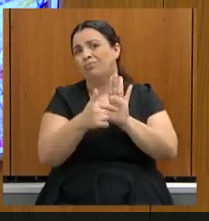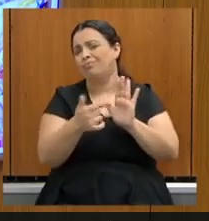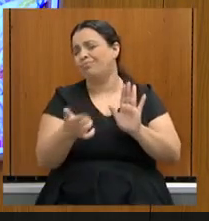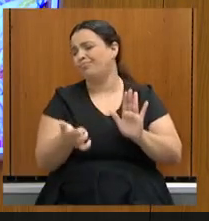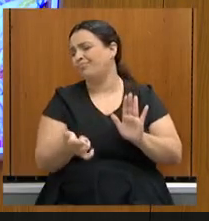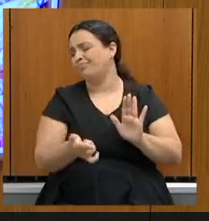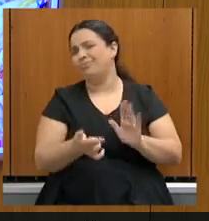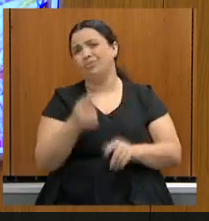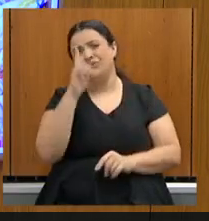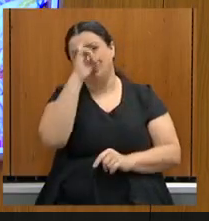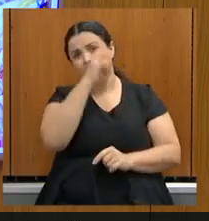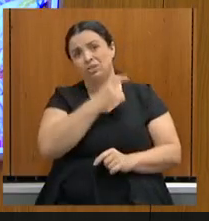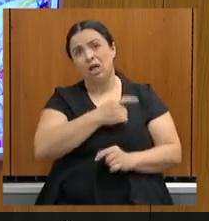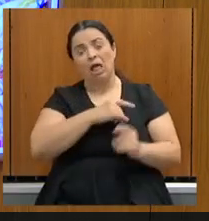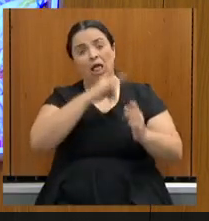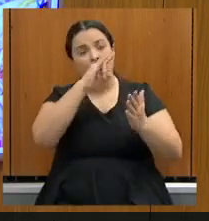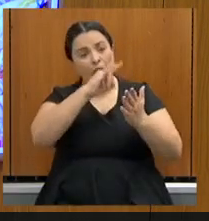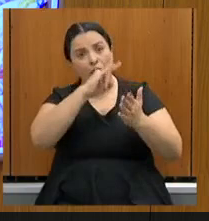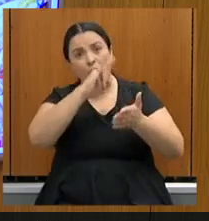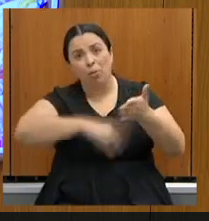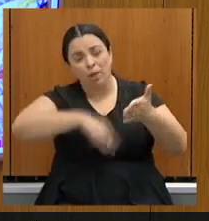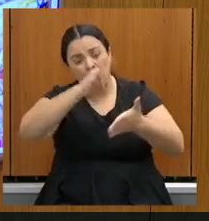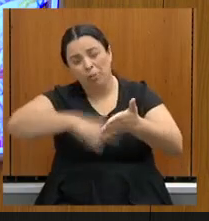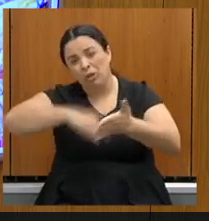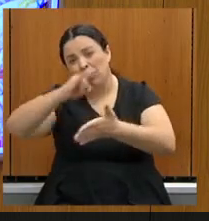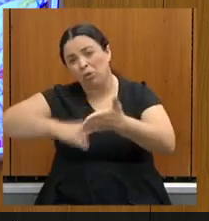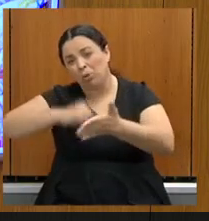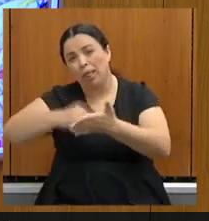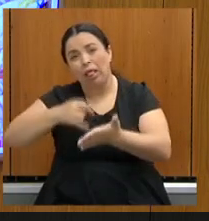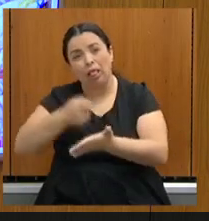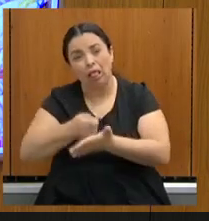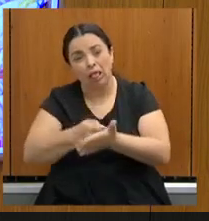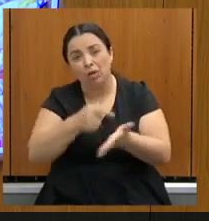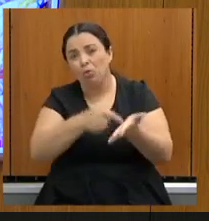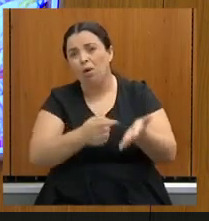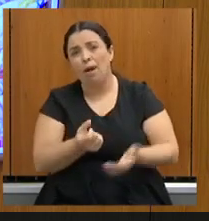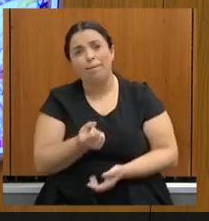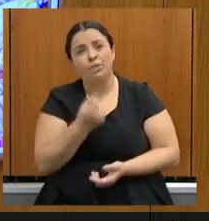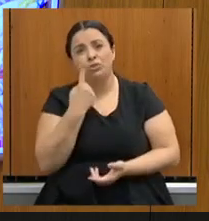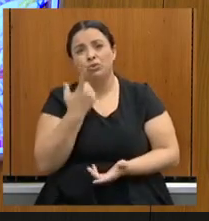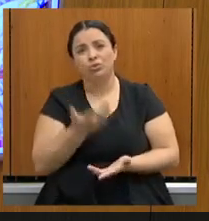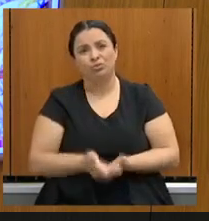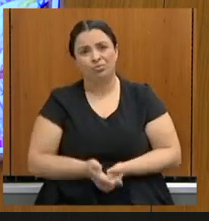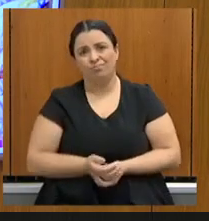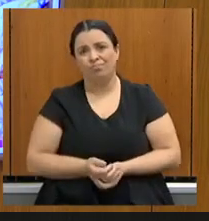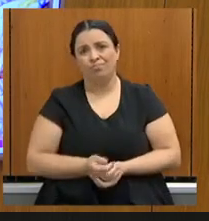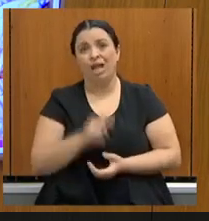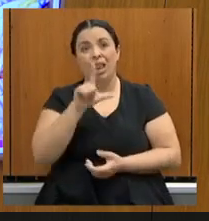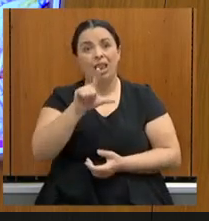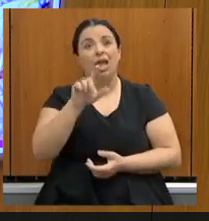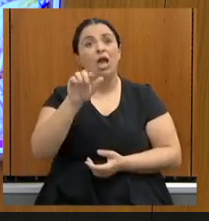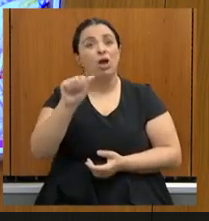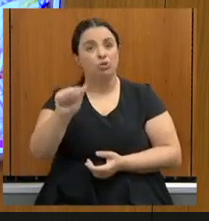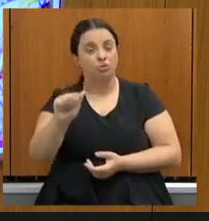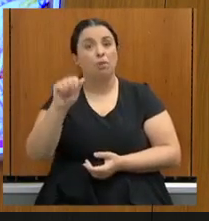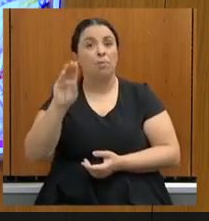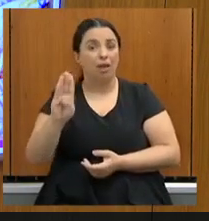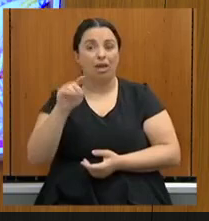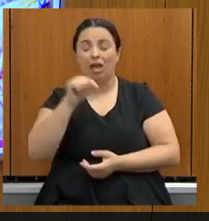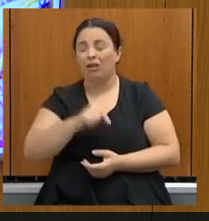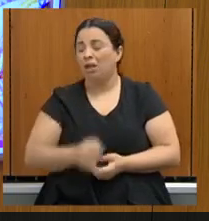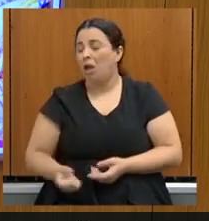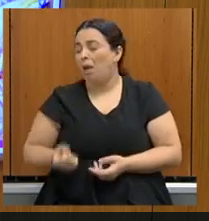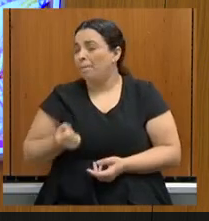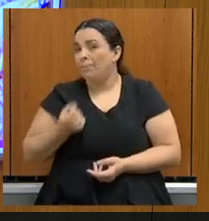perversa, absurda, a própria lei Aldeblanc foi absurda, vocês imaginem, deputados, numa época de